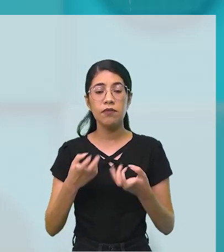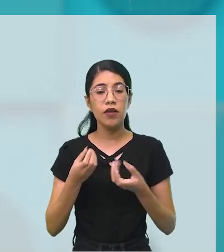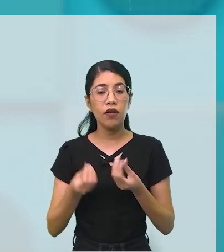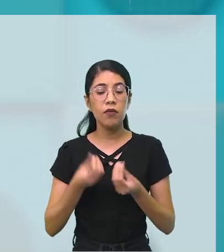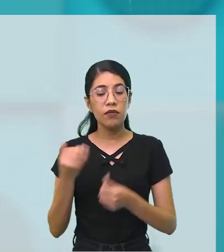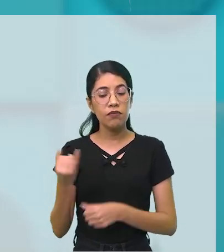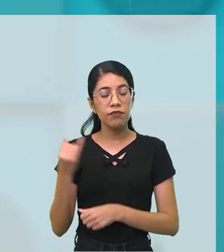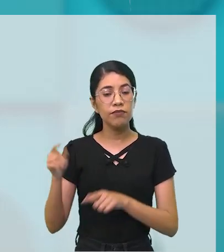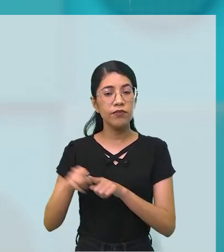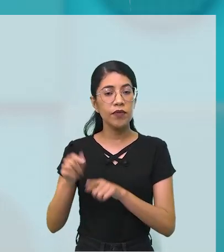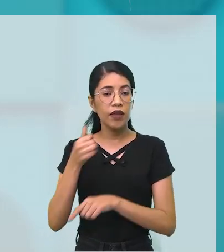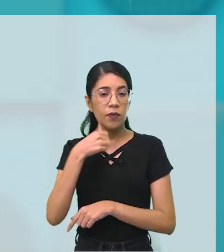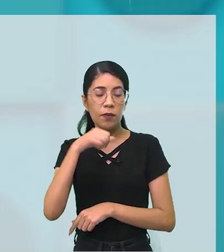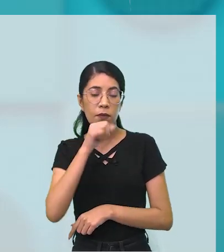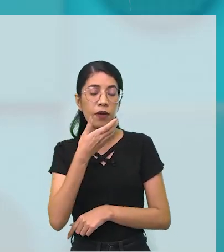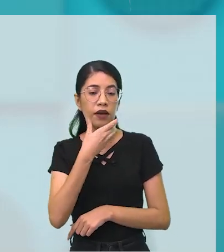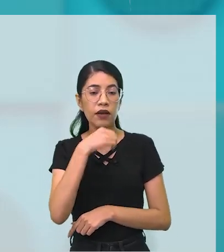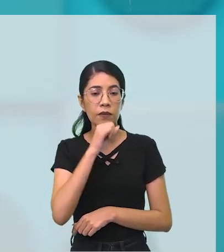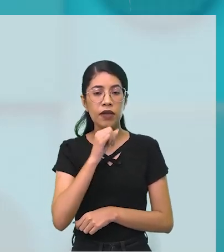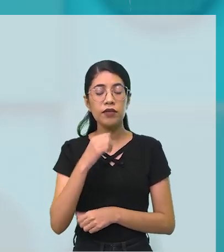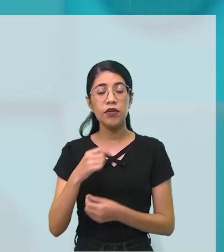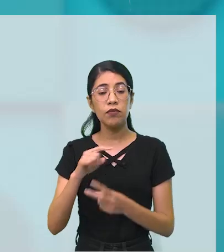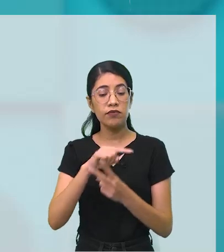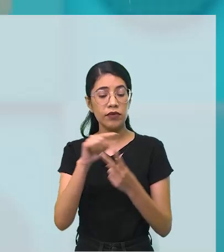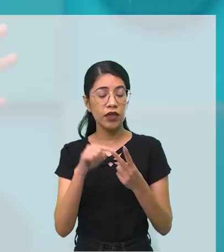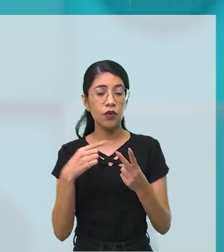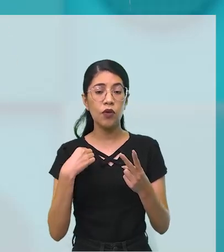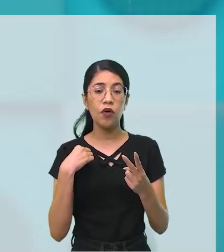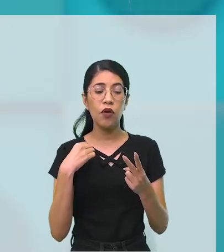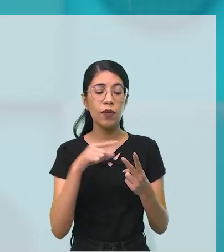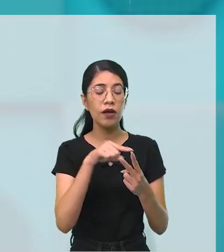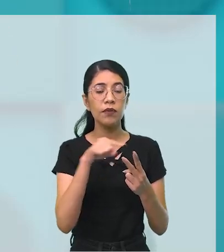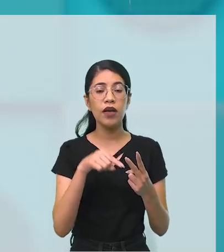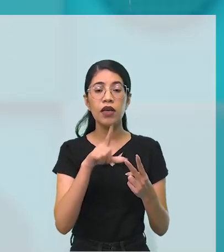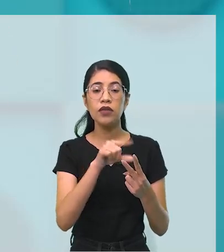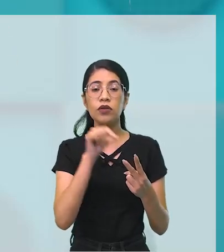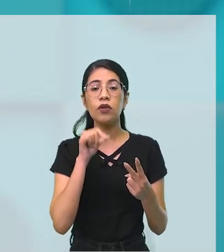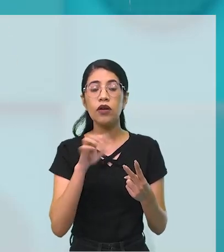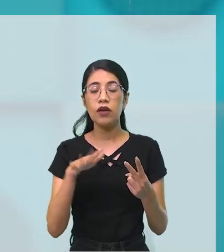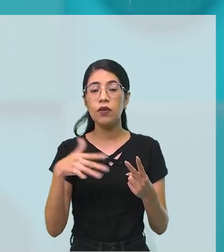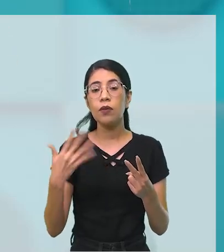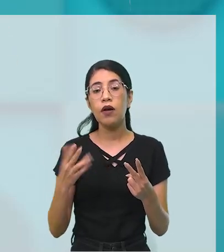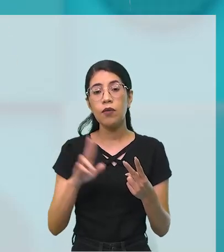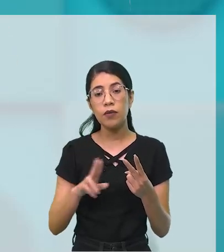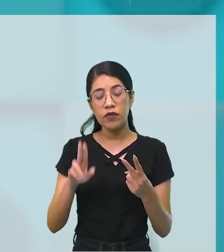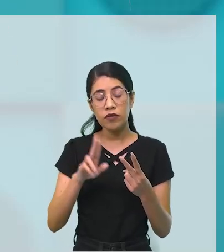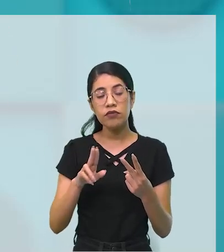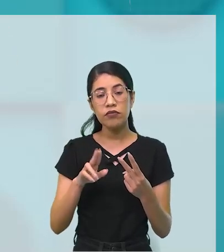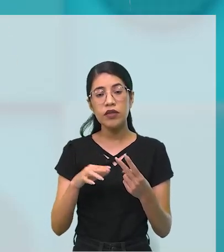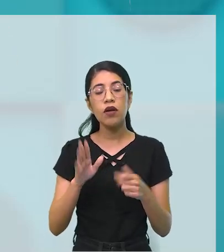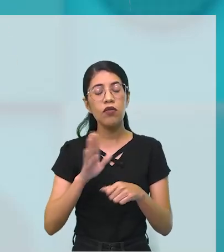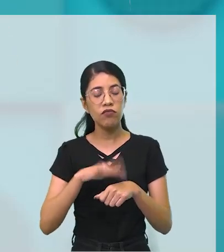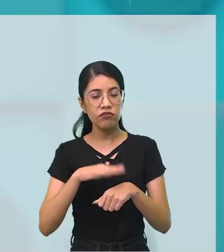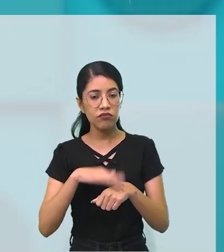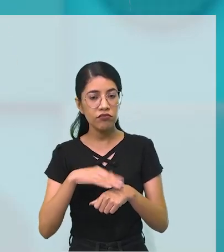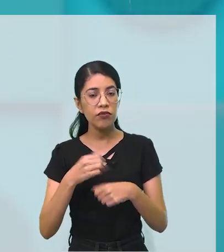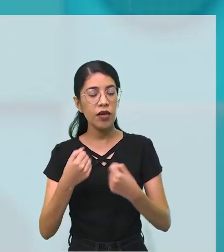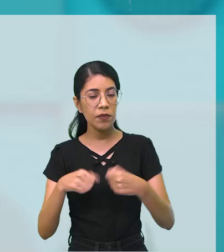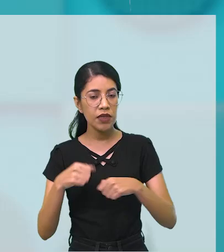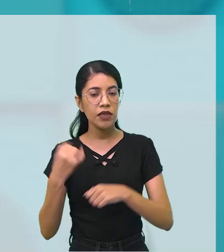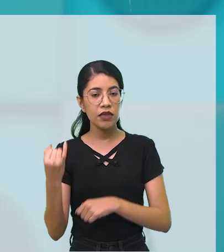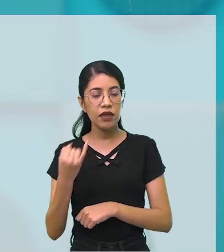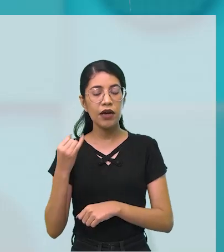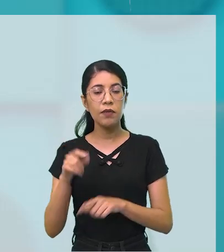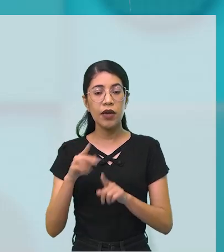repente, os pais falar, filha, nós temos 2 roupas, que roupa que você quer usar? Então, ela ter essa autonomia, ponto de